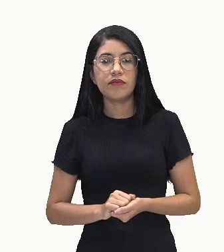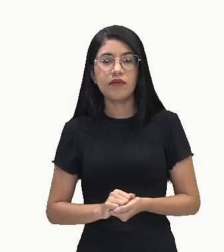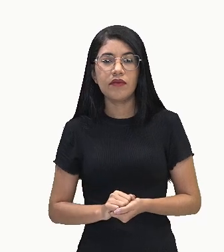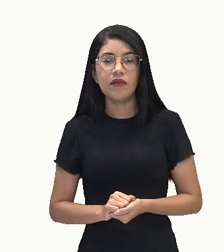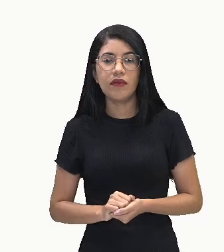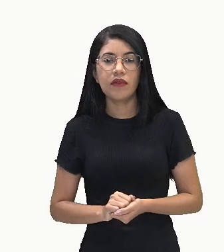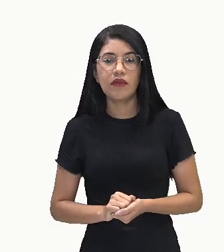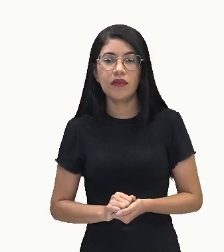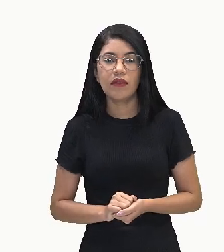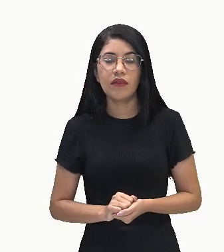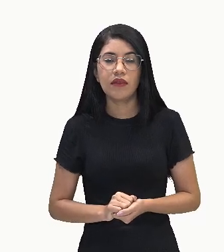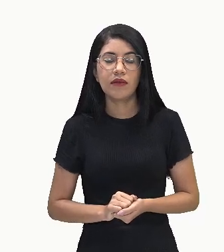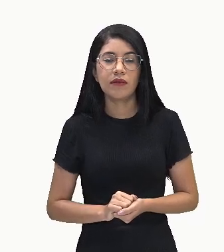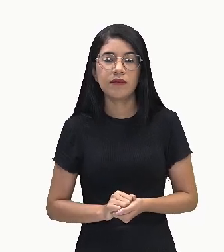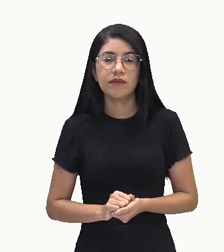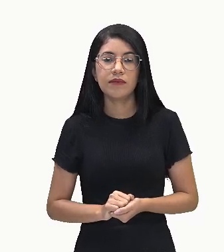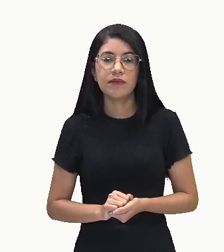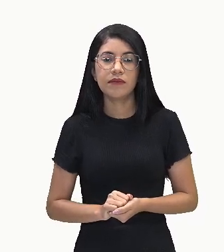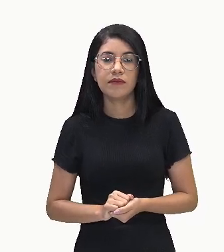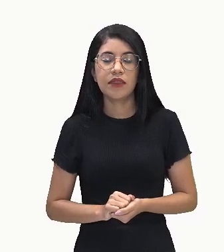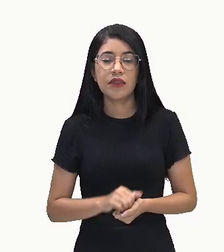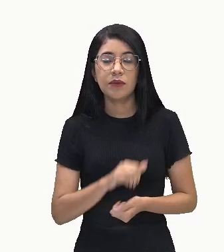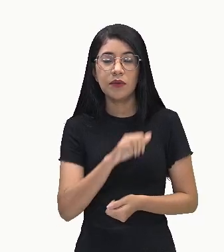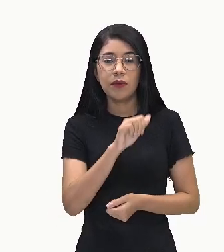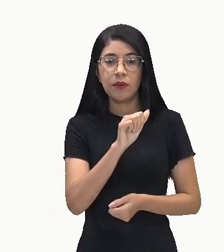polinômio. O coeficiente de A